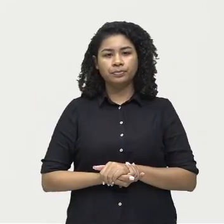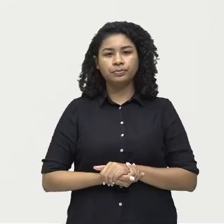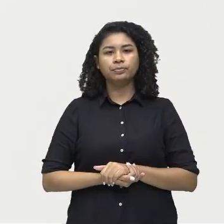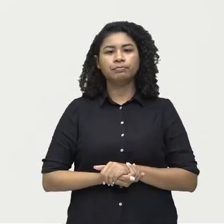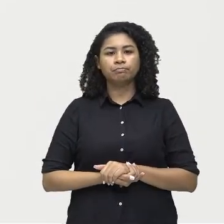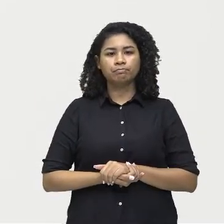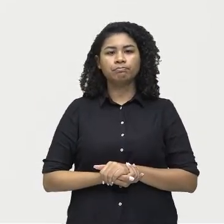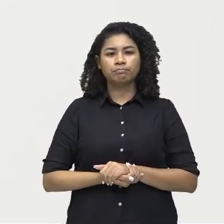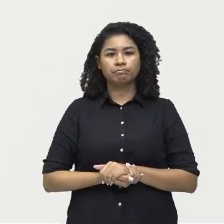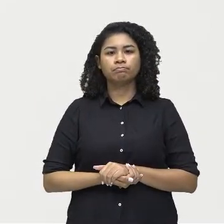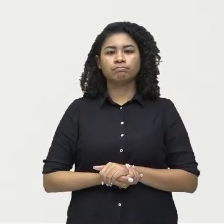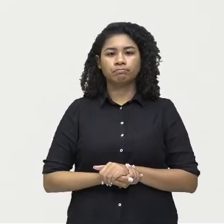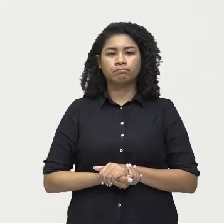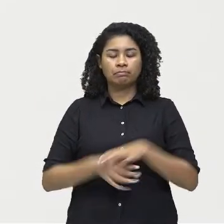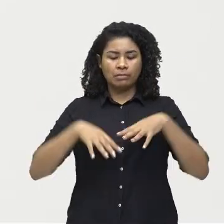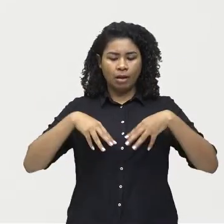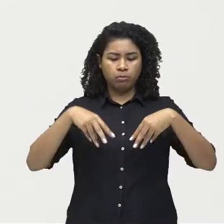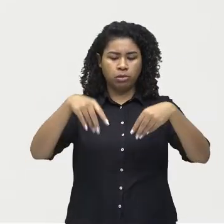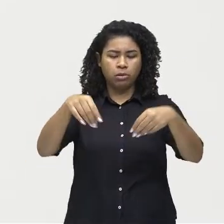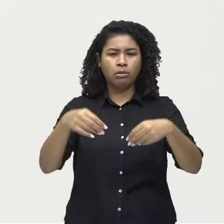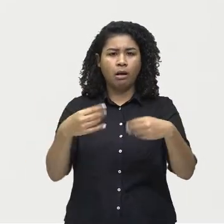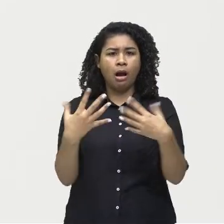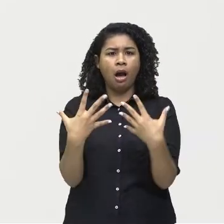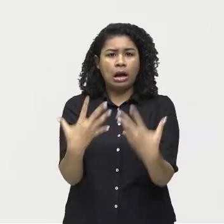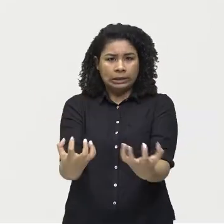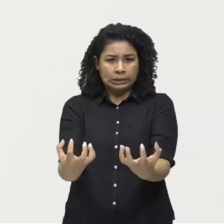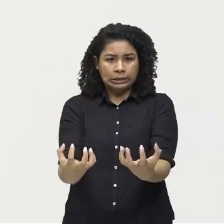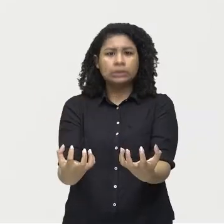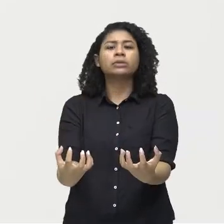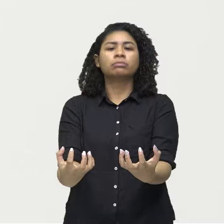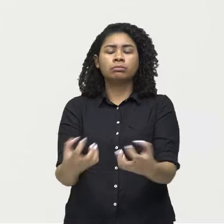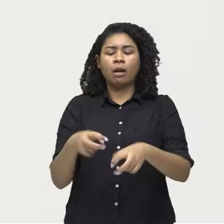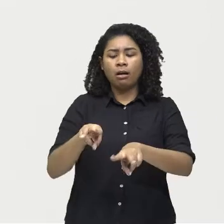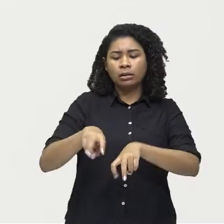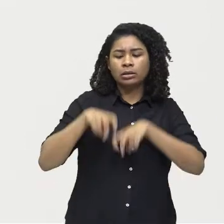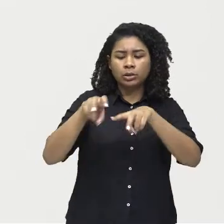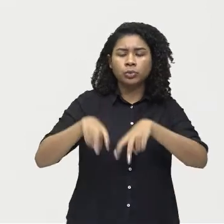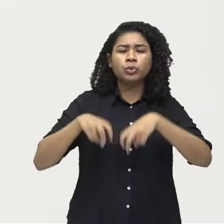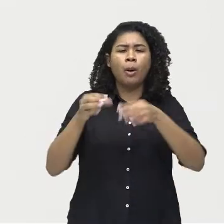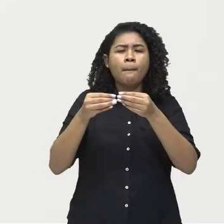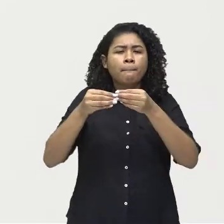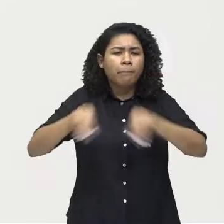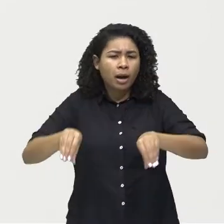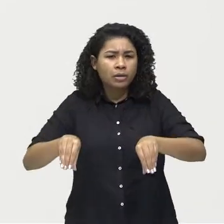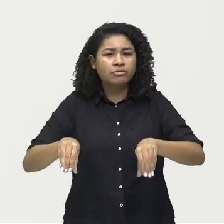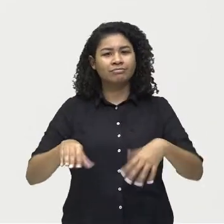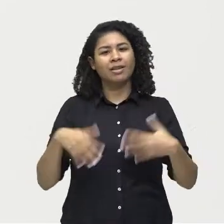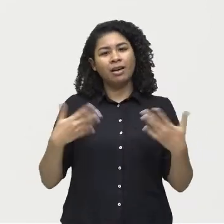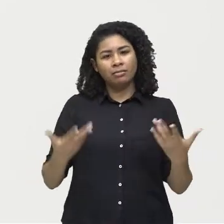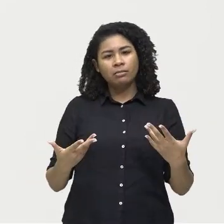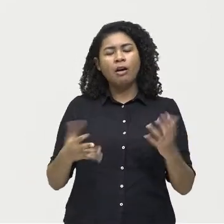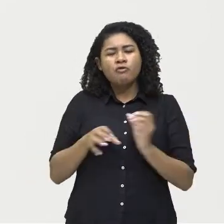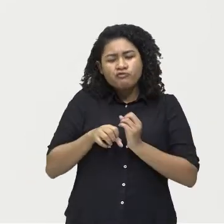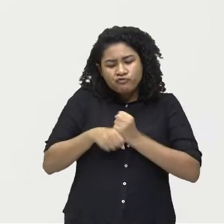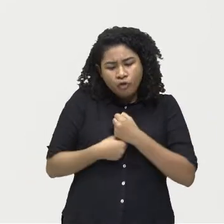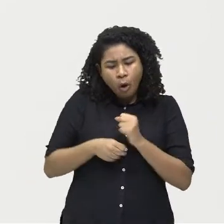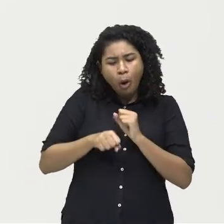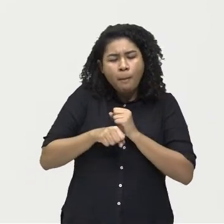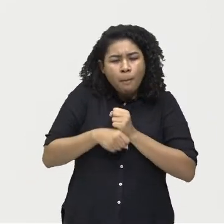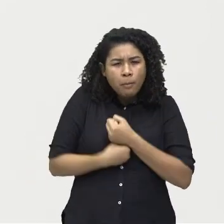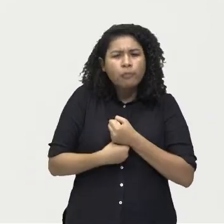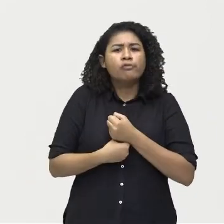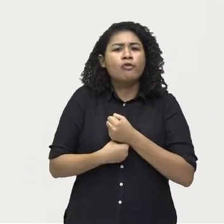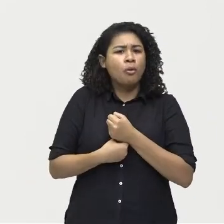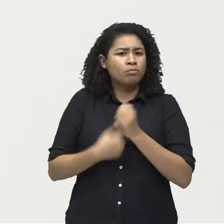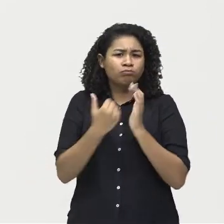Secas prejudicavam a agricultura e acentuavam a miséria. Havia escassez de alimento, o que aumentava ainda mais